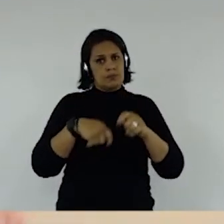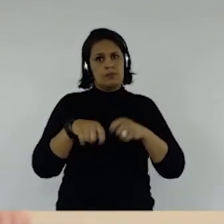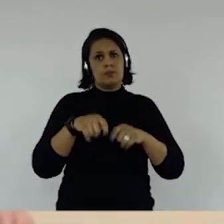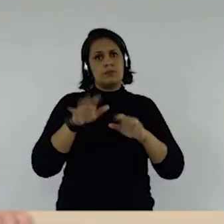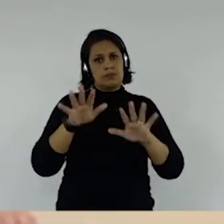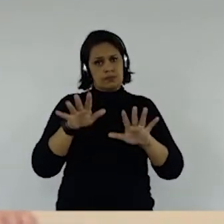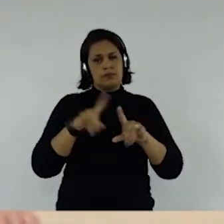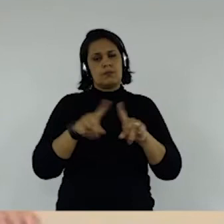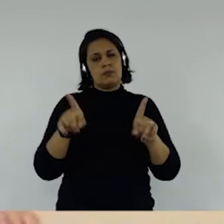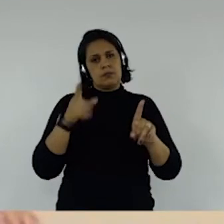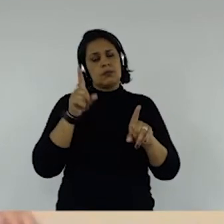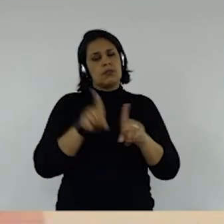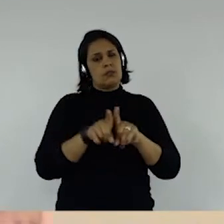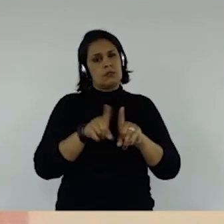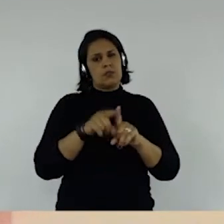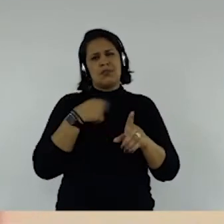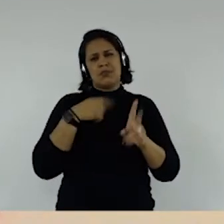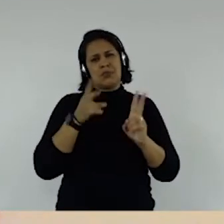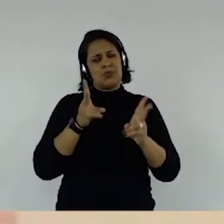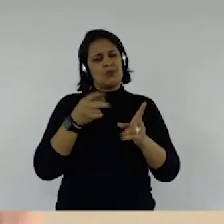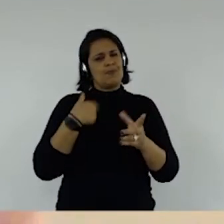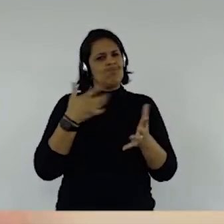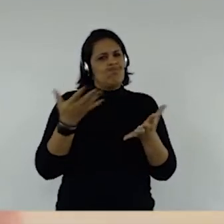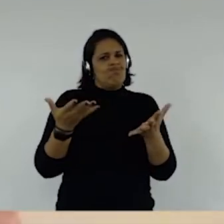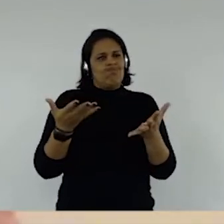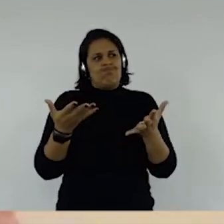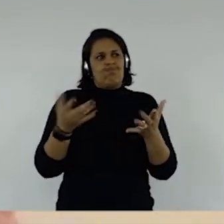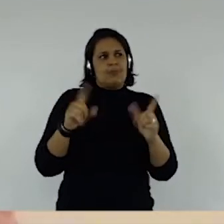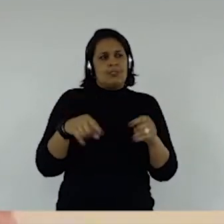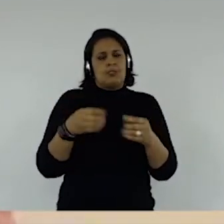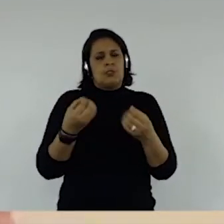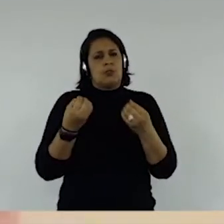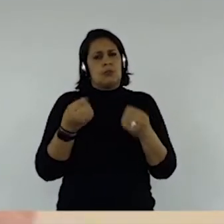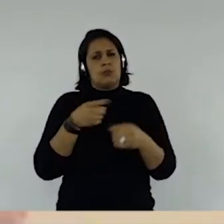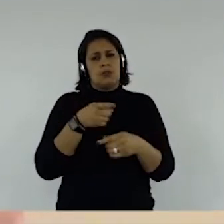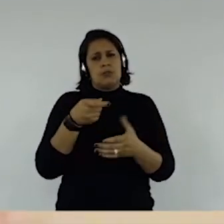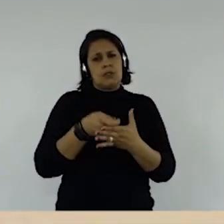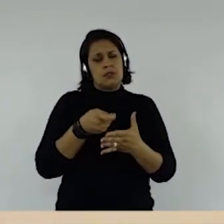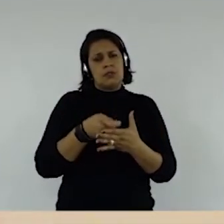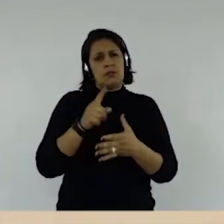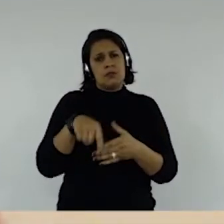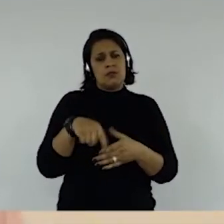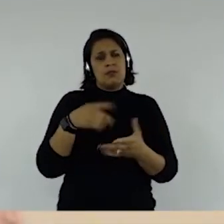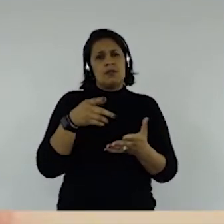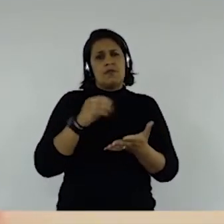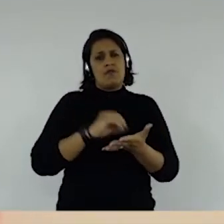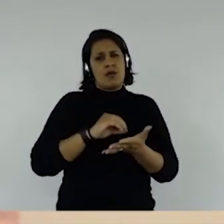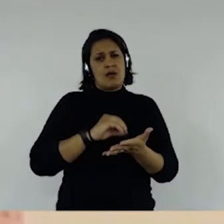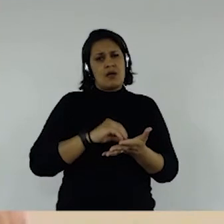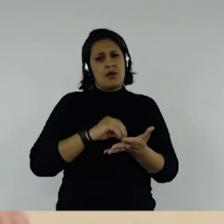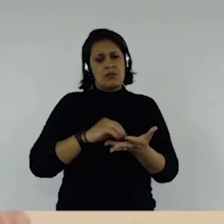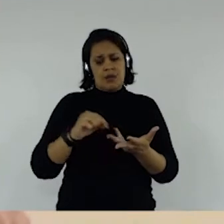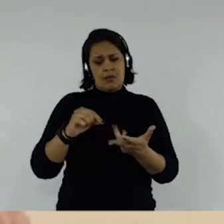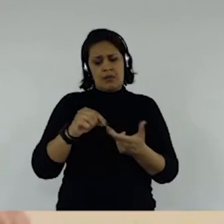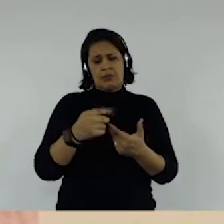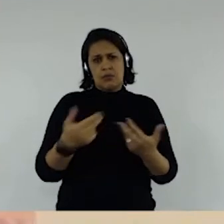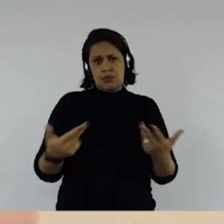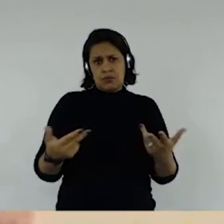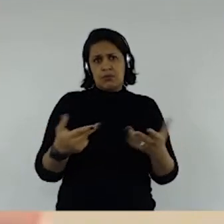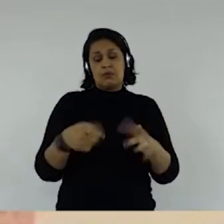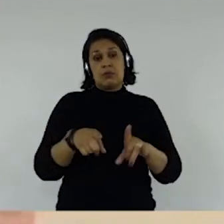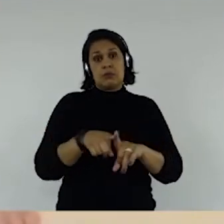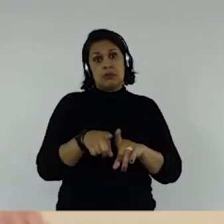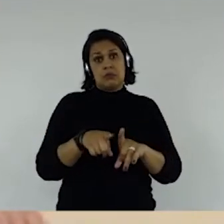continuar também com todos os receios de enunciar um dever como esse, sem nenhum critério e sem nenhuma baliza legal, e